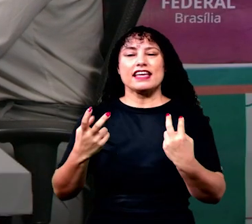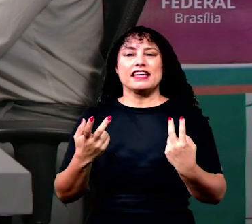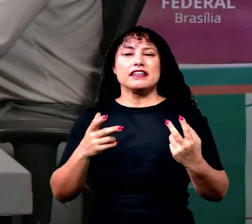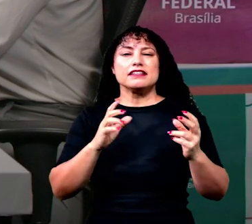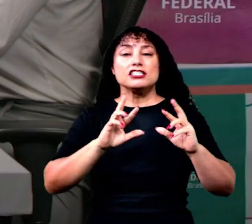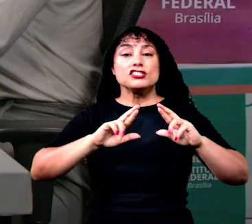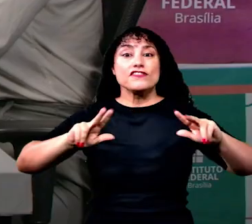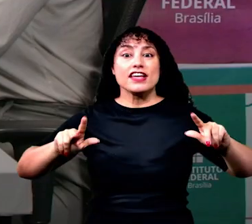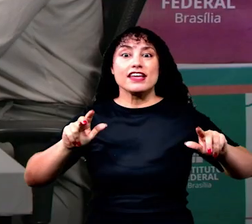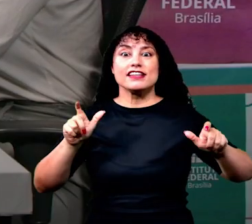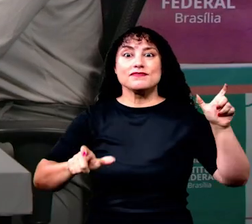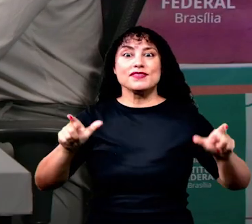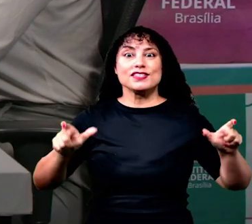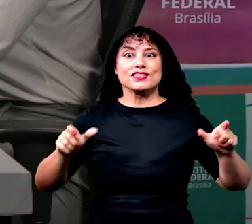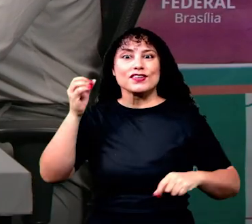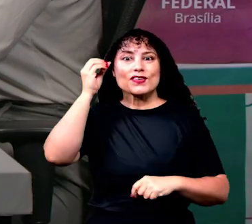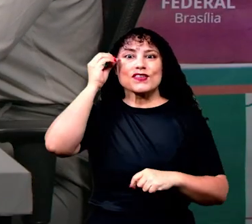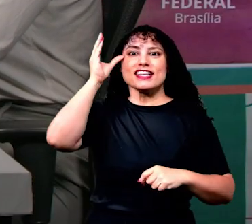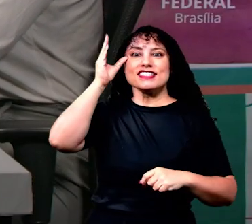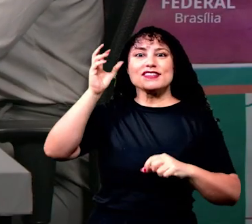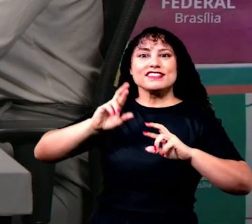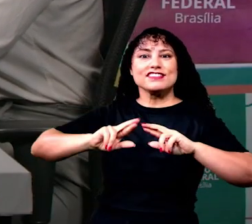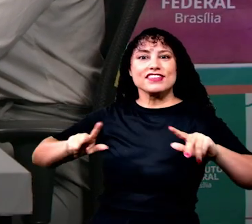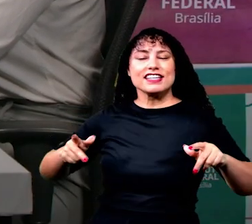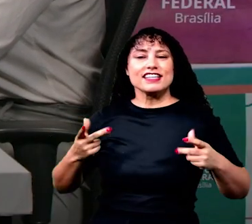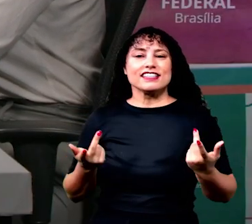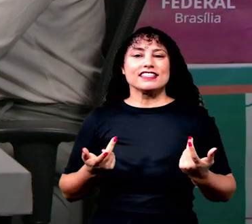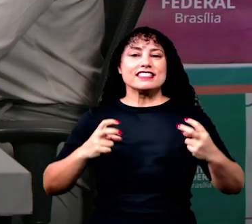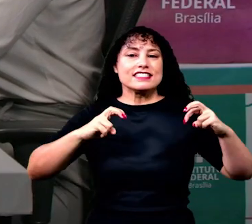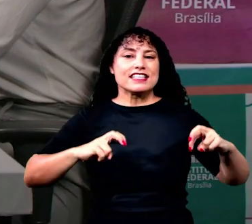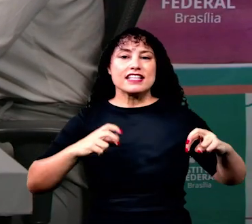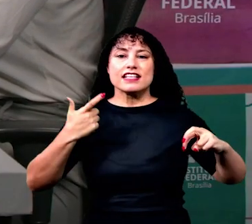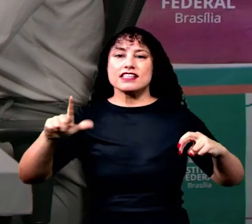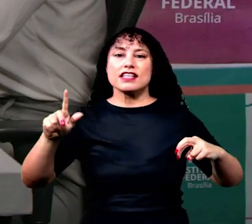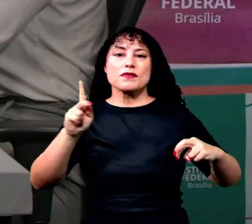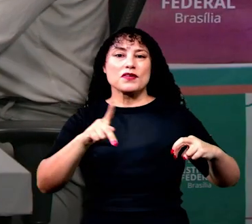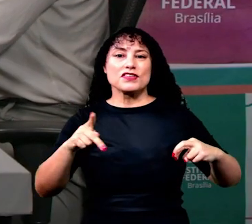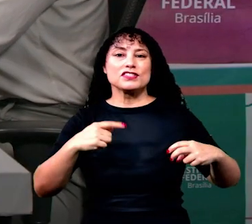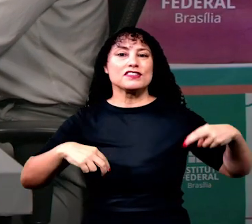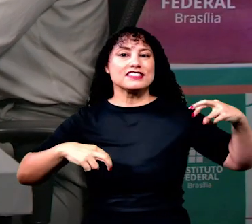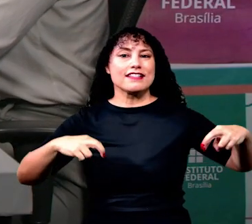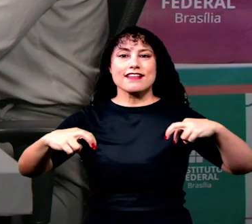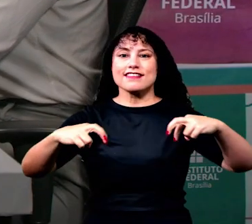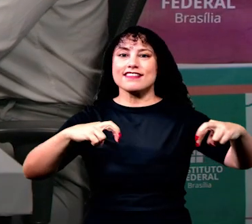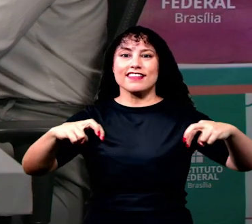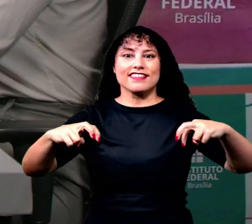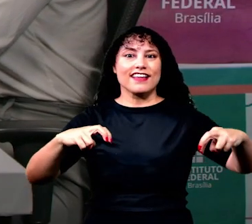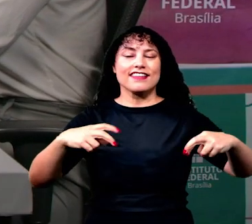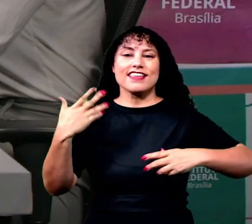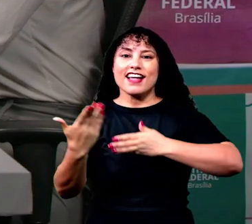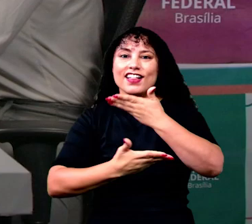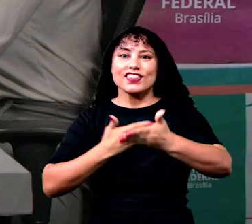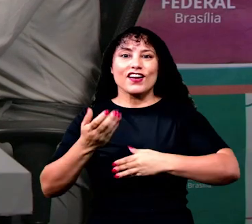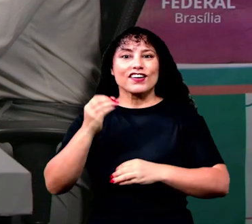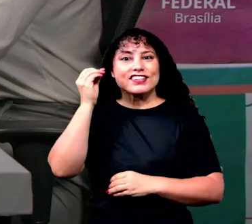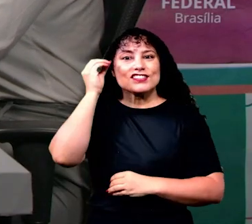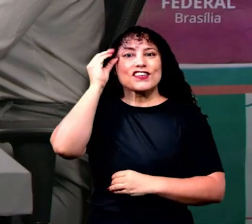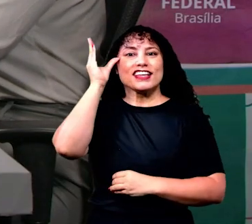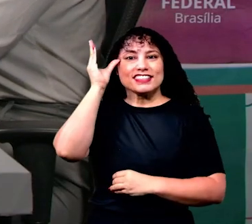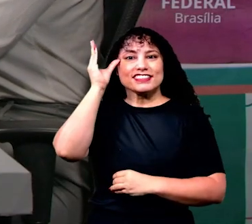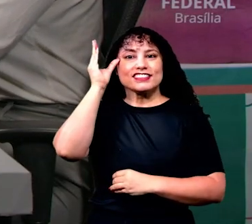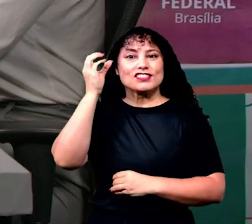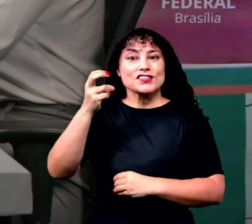galera de módulos diferentes e de conhecimentos diferentes, tanto que senta você e sentam os professores. E aí tem essa troca